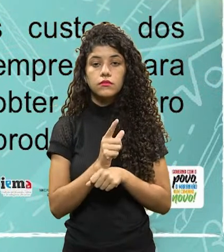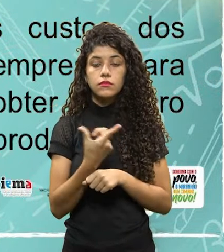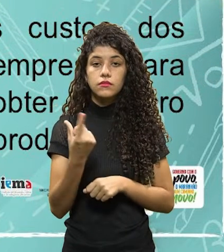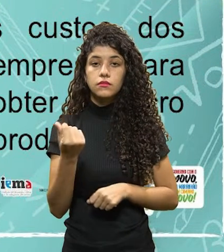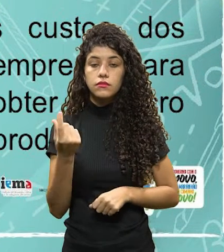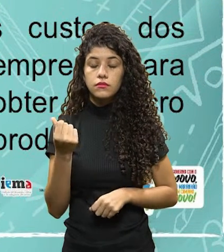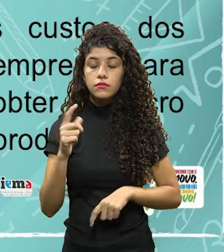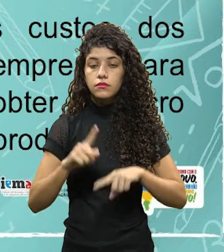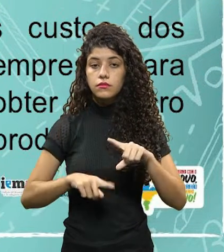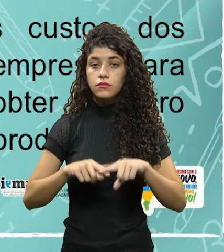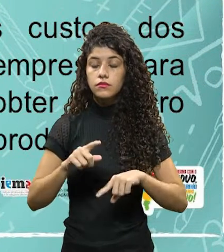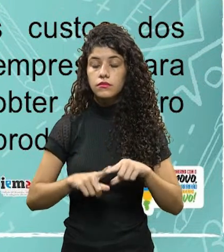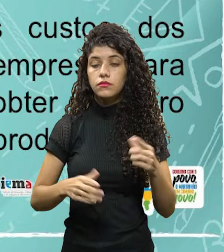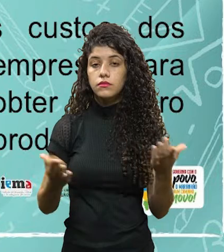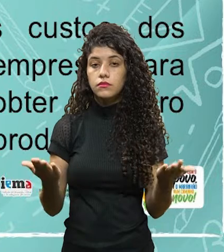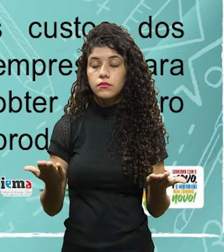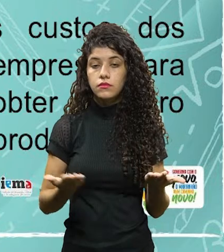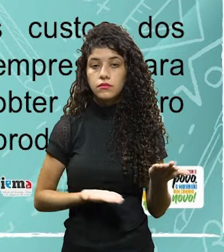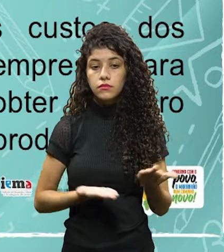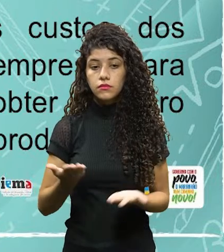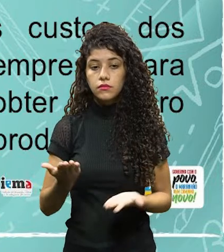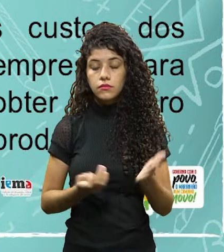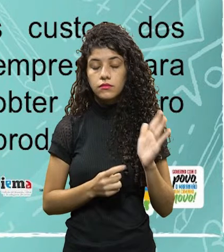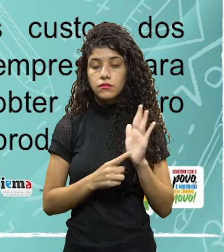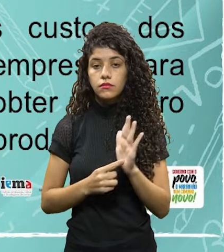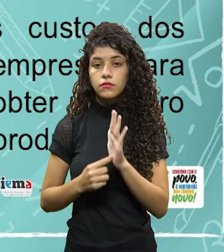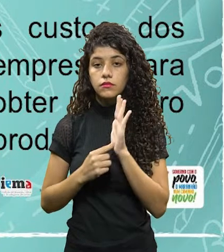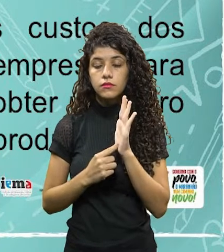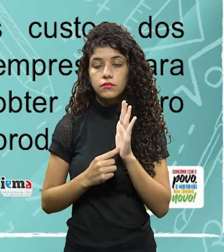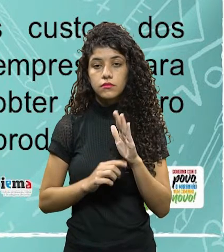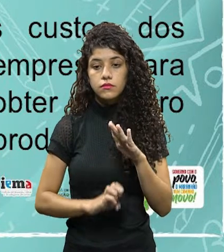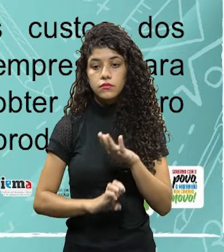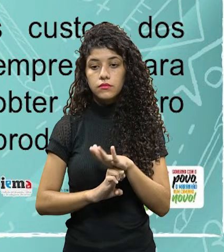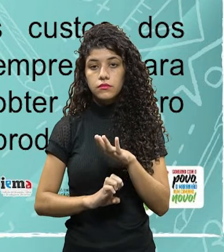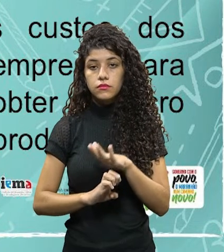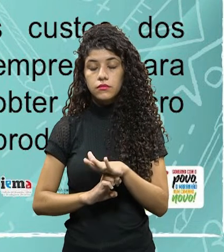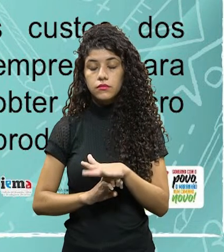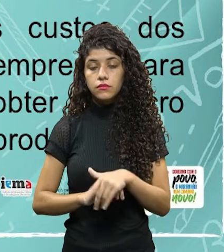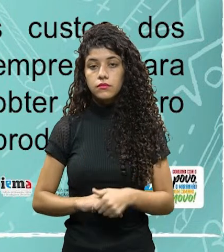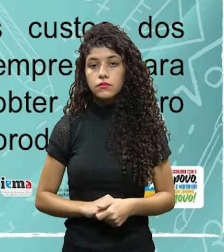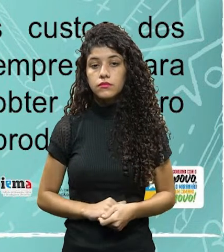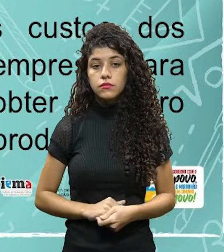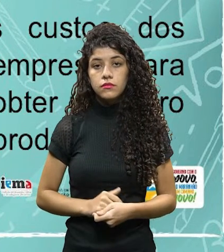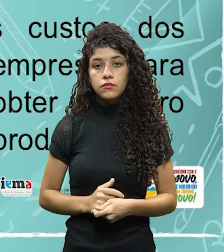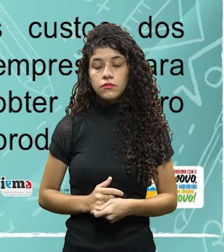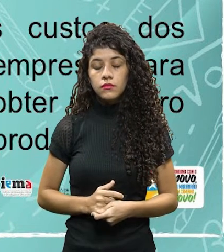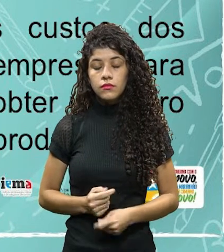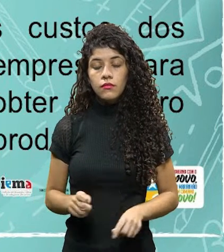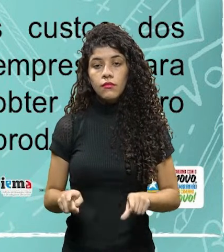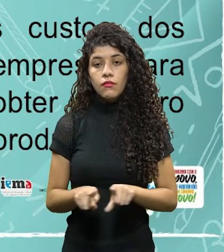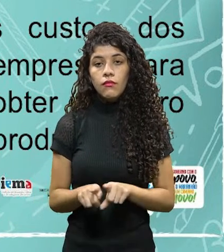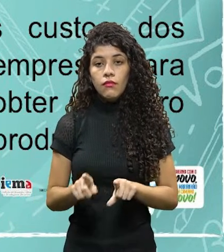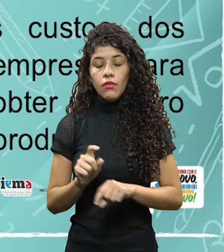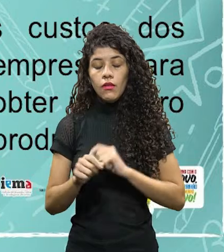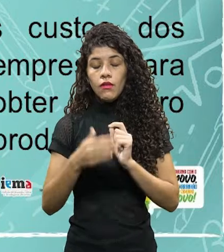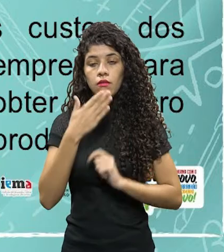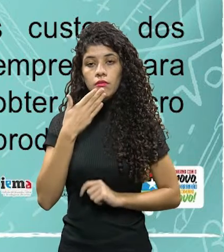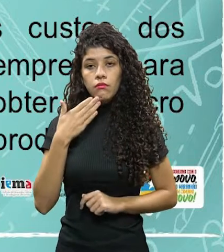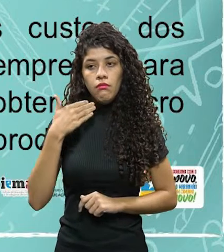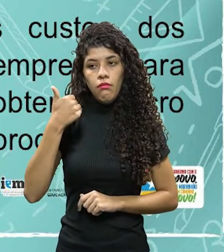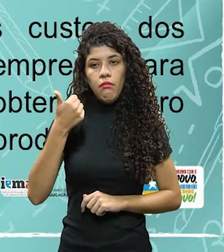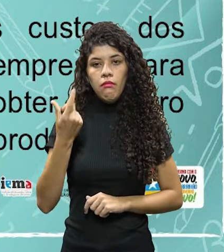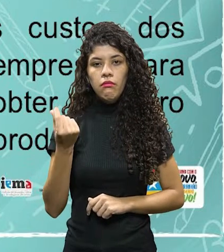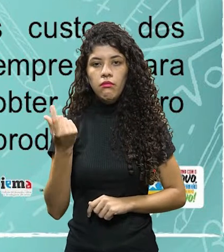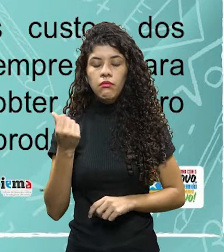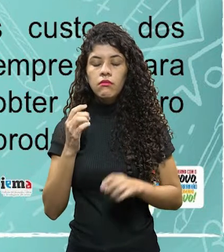dos produtos e serviços que são oferecidos por uma empresa, para assim determinar os melhores preços de venda